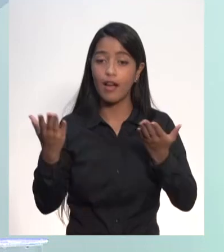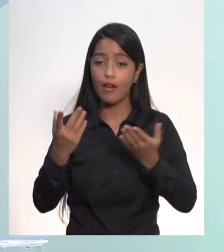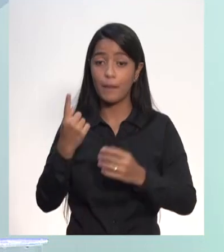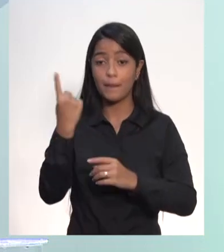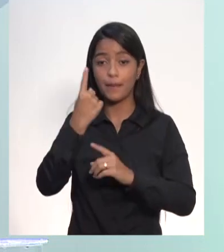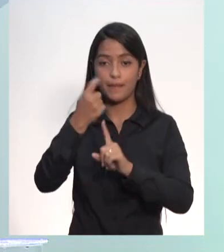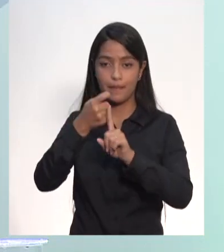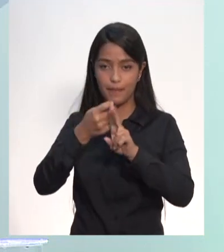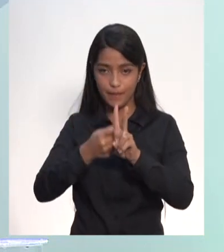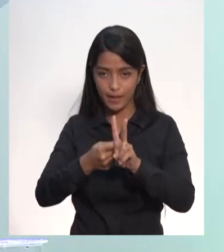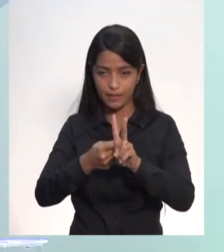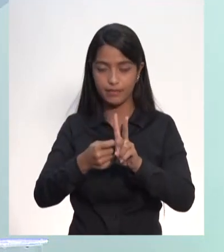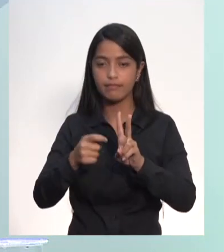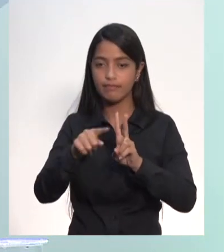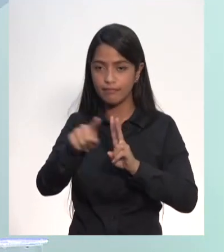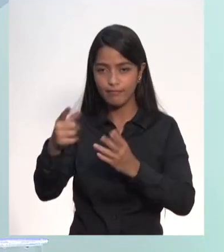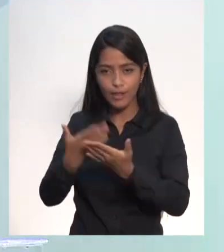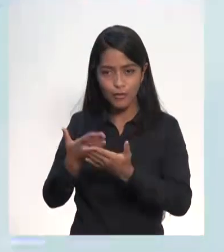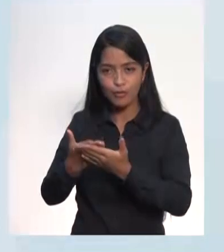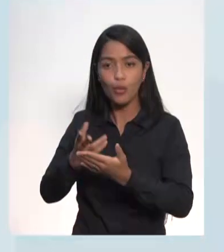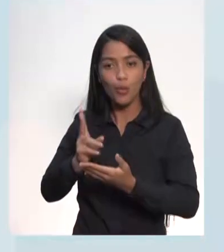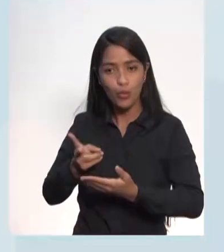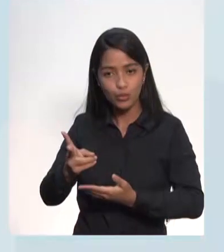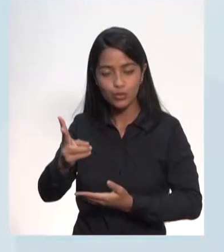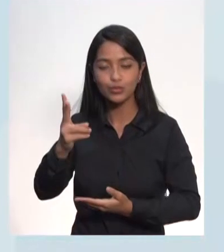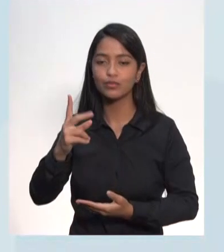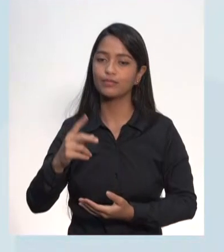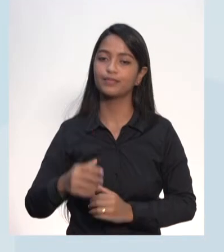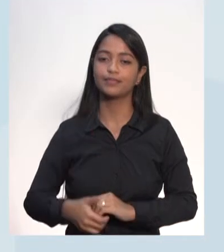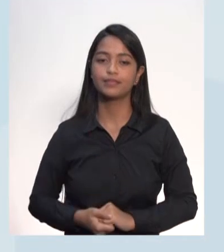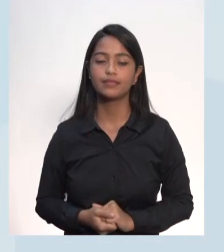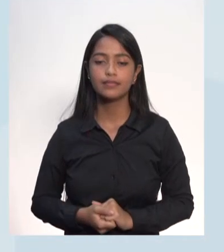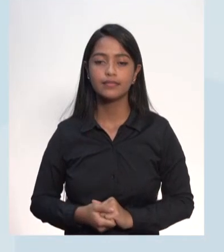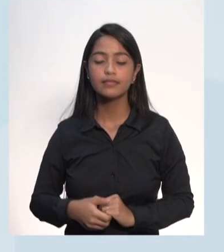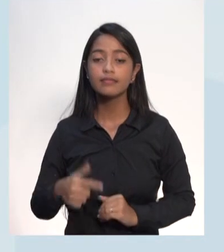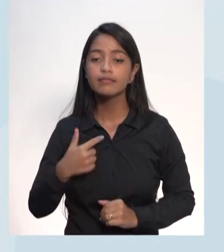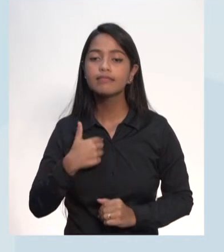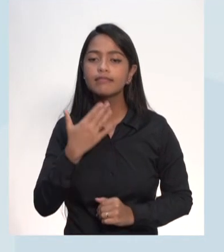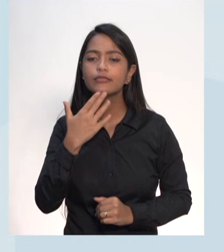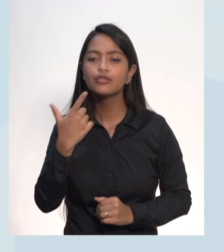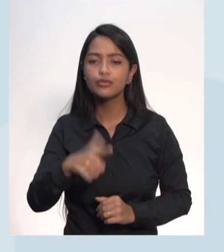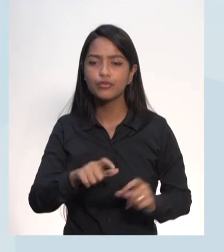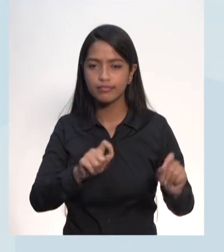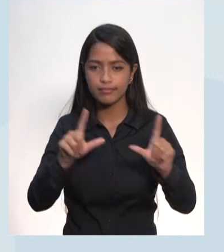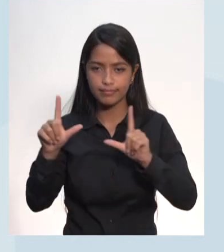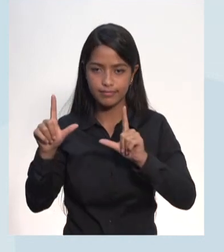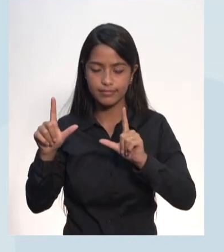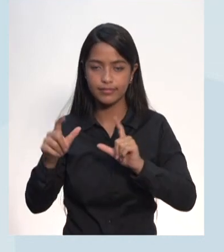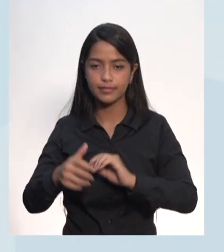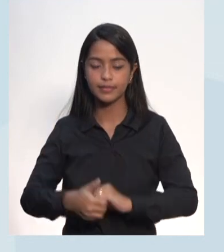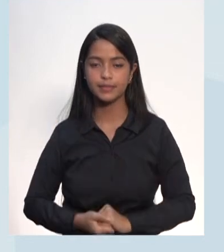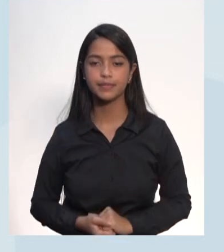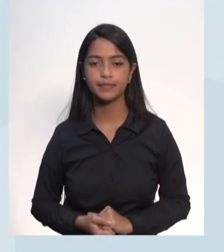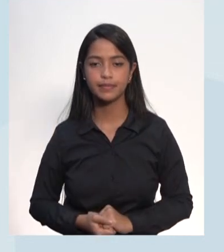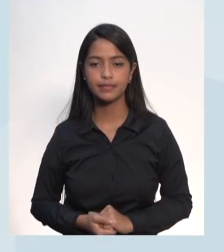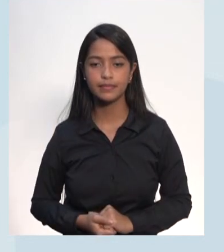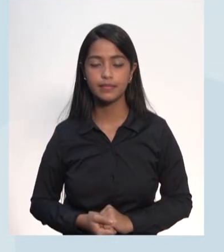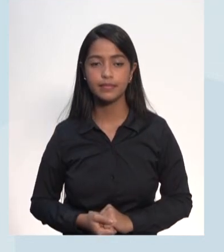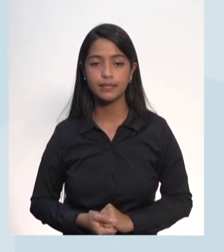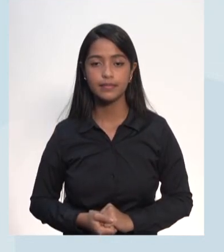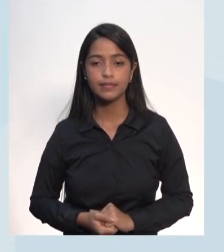Okay? Vou pedir para voltar à tela de novo. Tem uma questão super importante para a gente